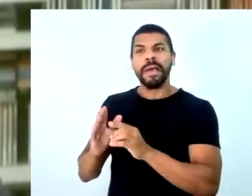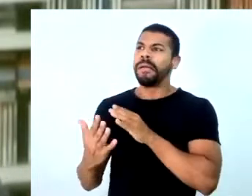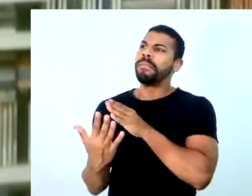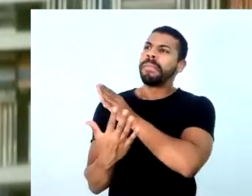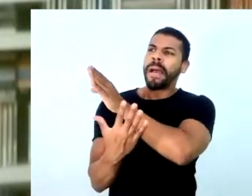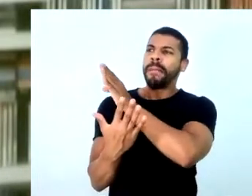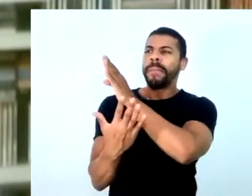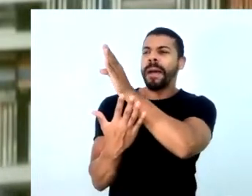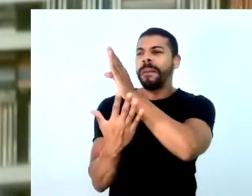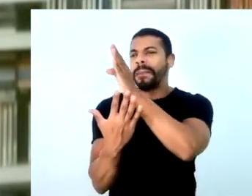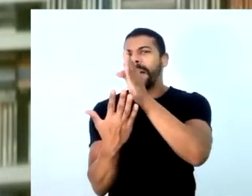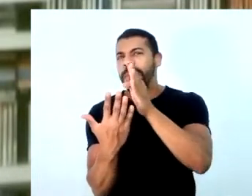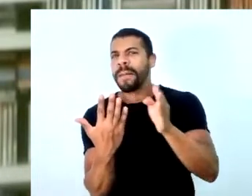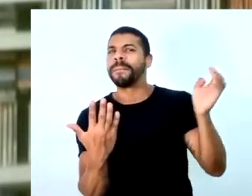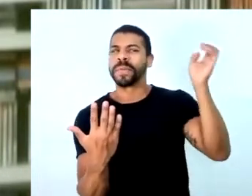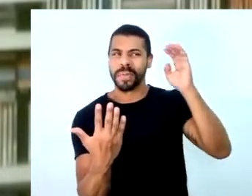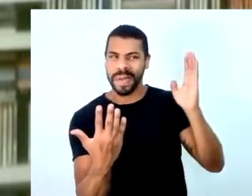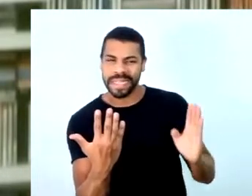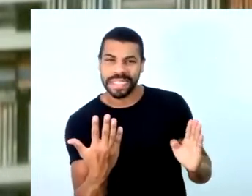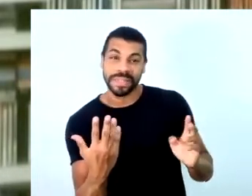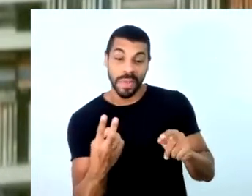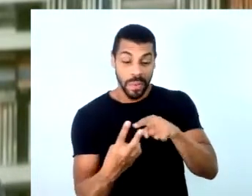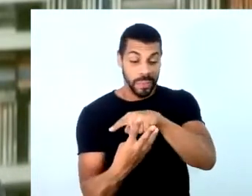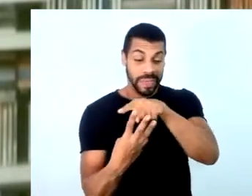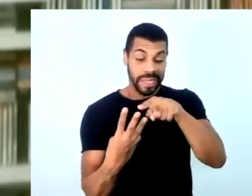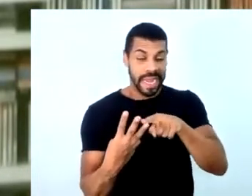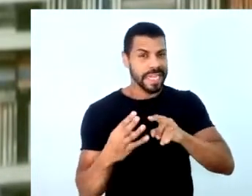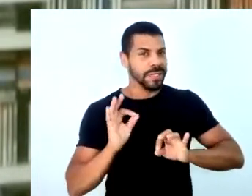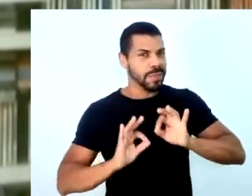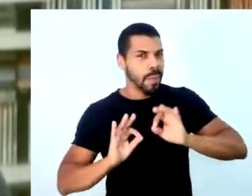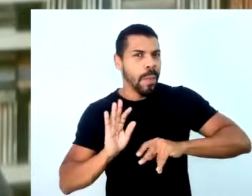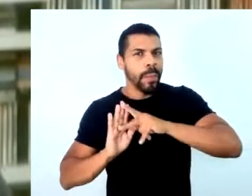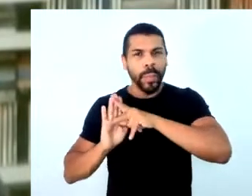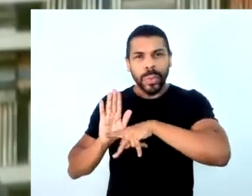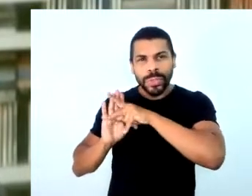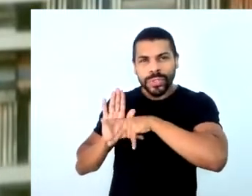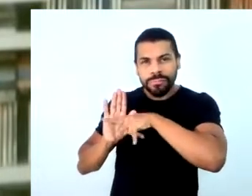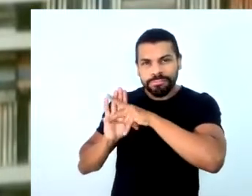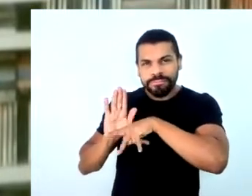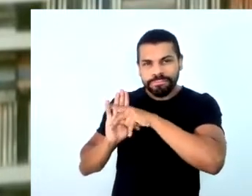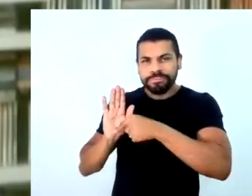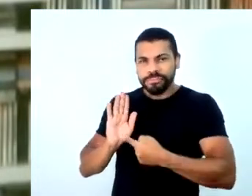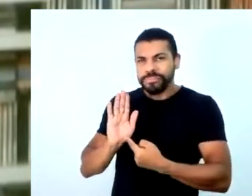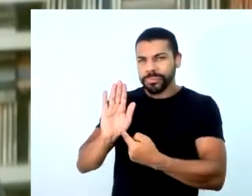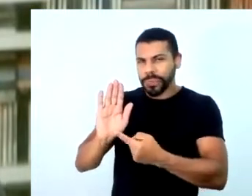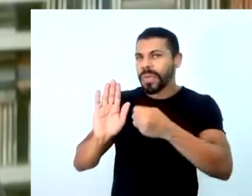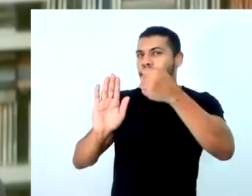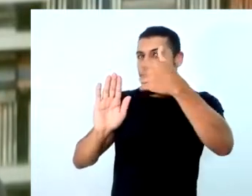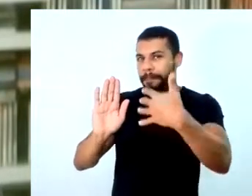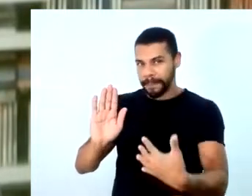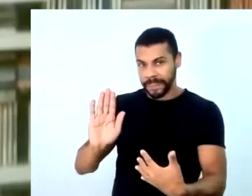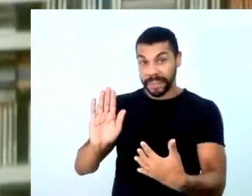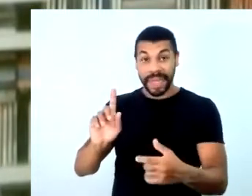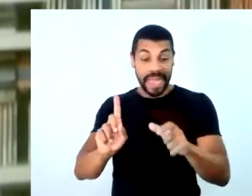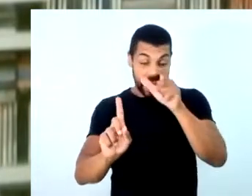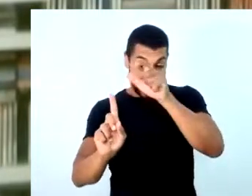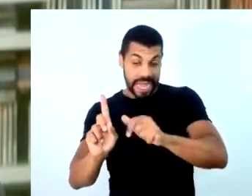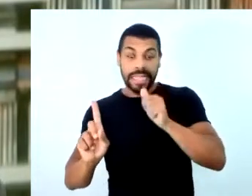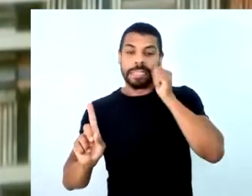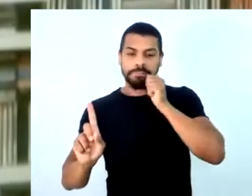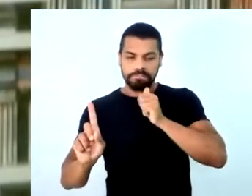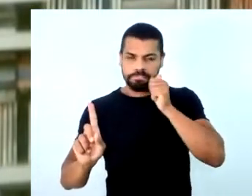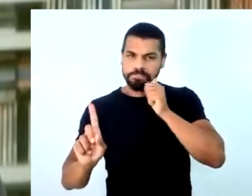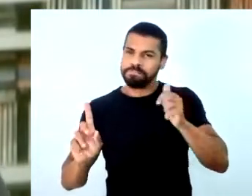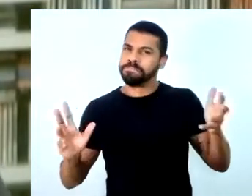diretora, rodando o Brasil agora. Ela vai falar de 3 projetos específicos em que ela foi montadora, mas Natara é um